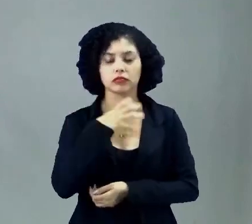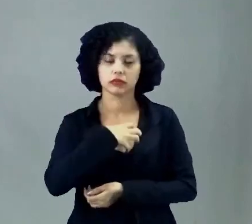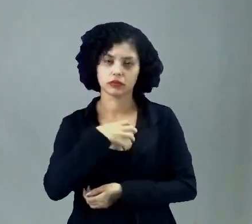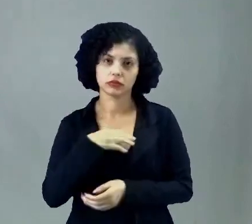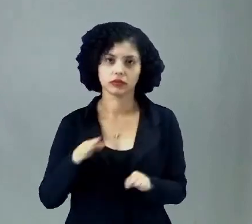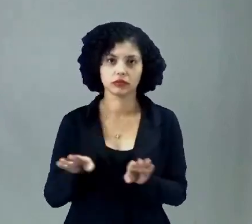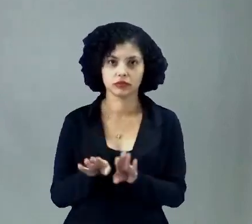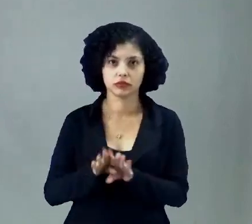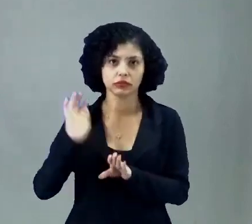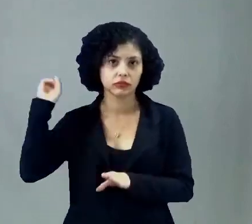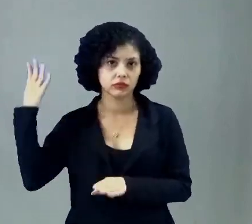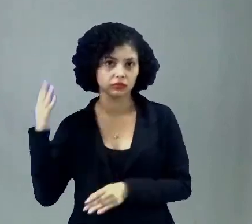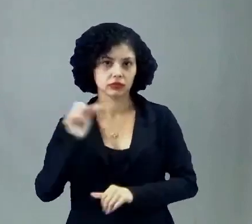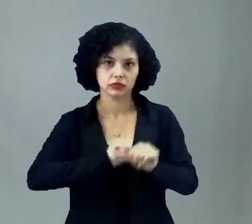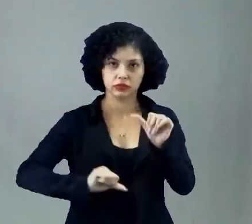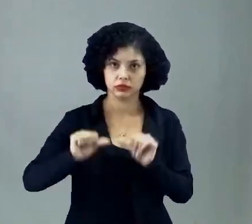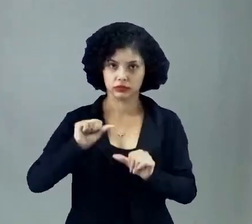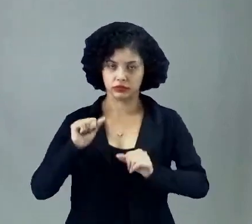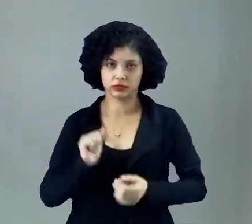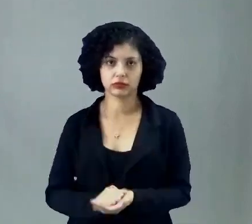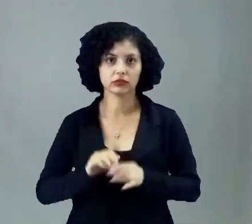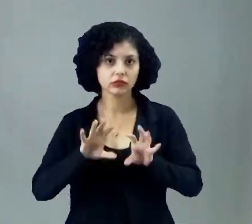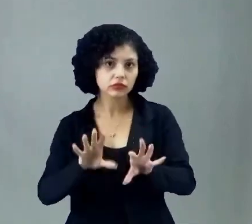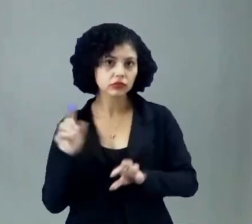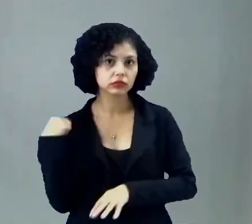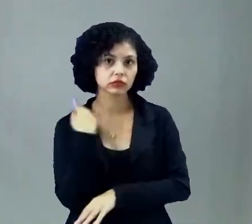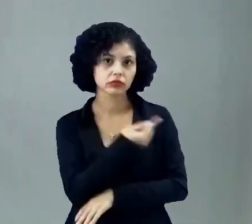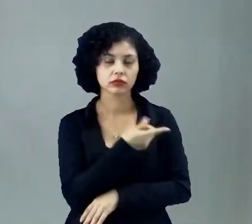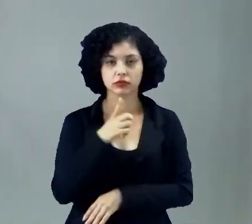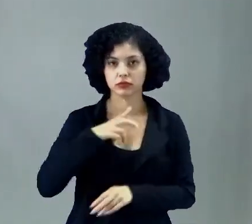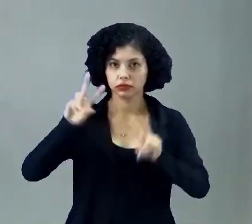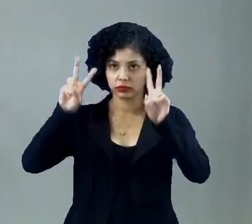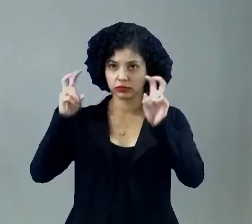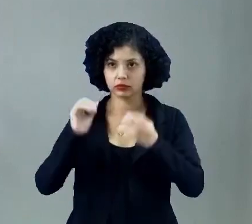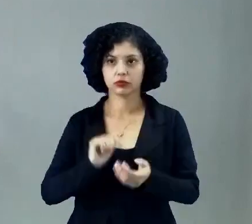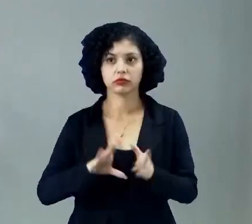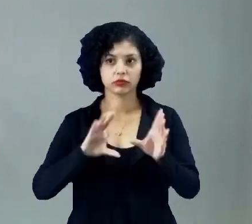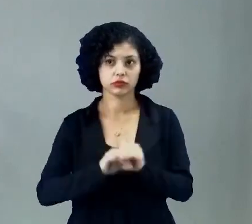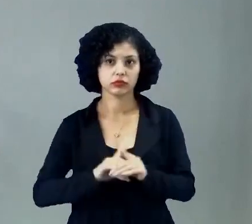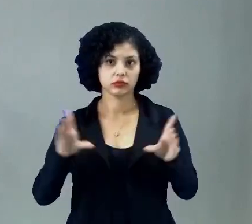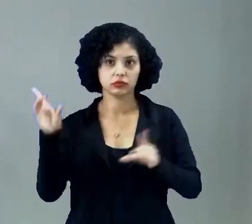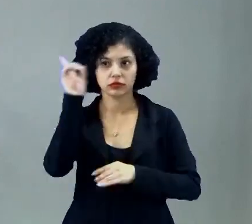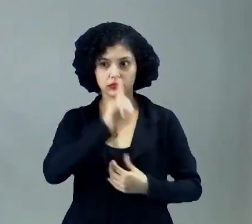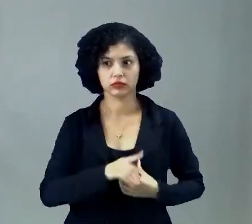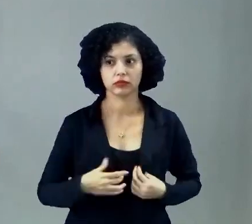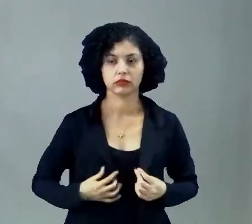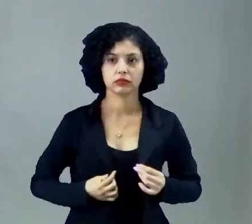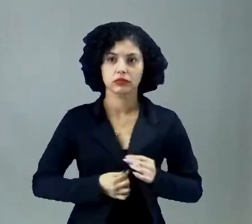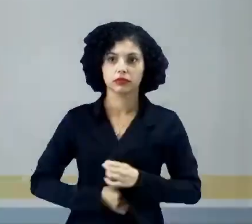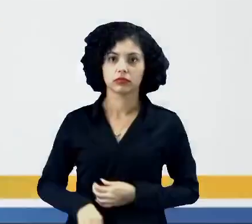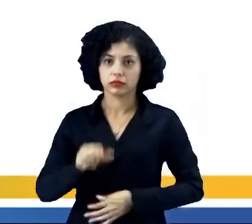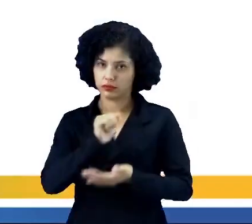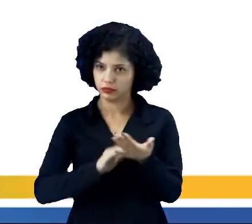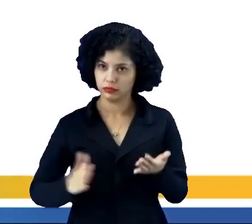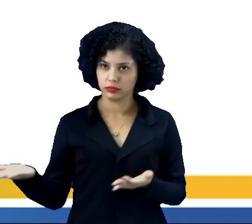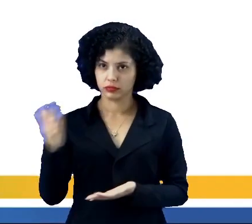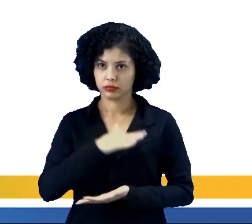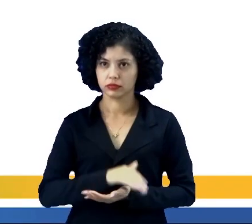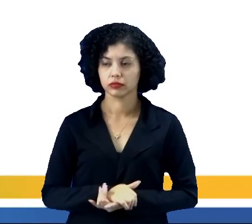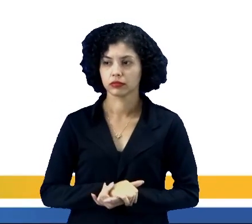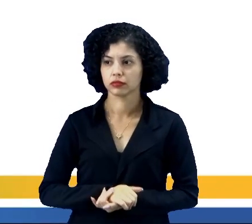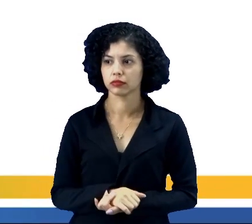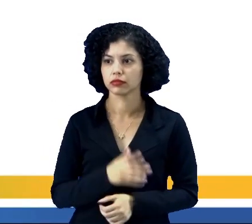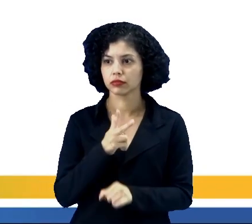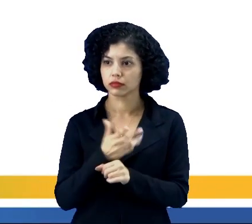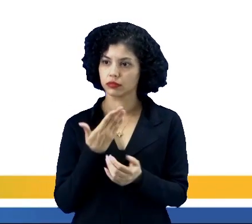momento ocorrer também essa mudança e assim nós termos o Estado democrático de direito. Agora vamos para o exercitando da